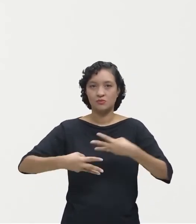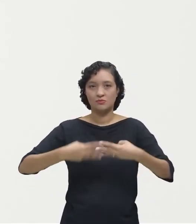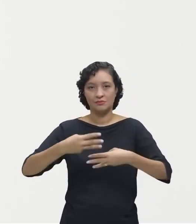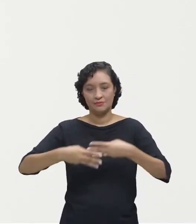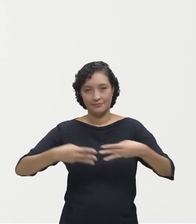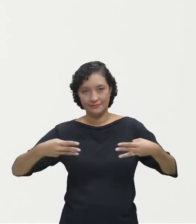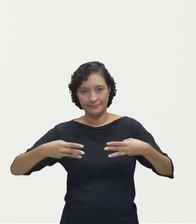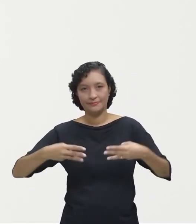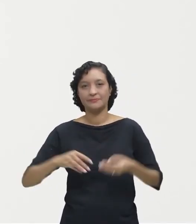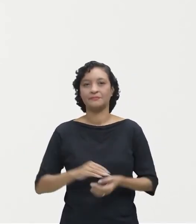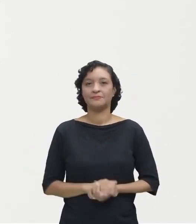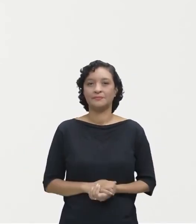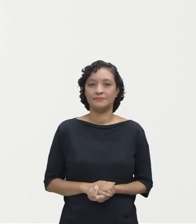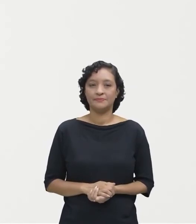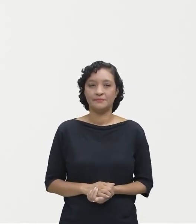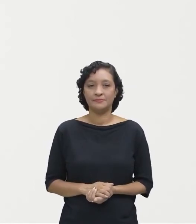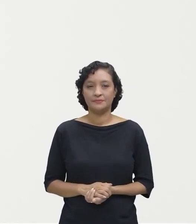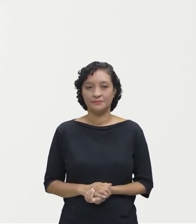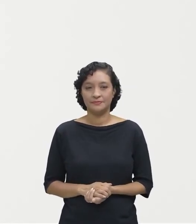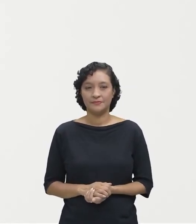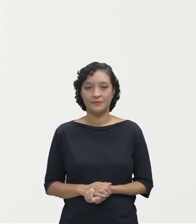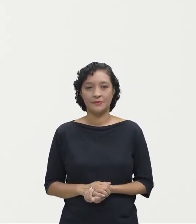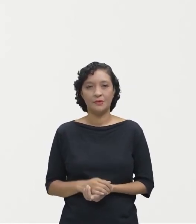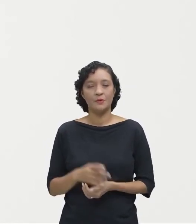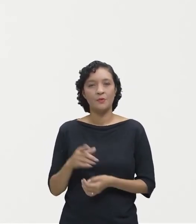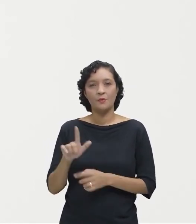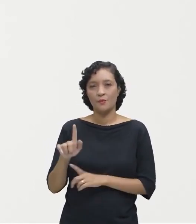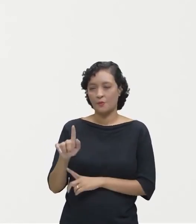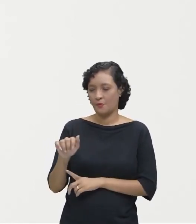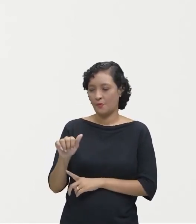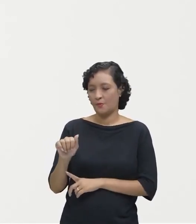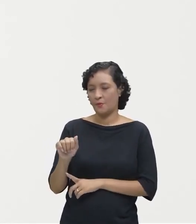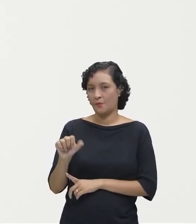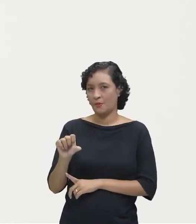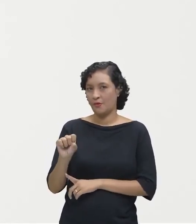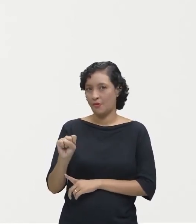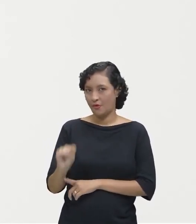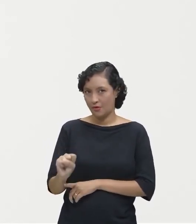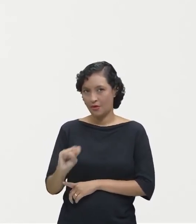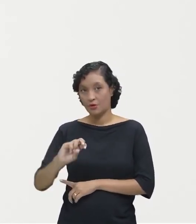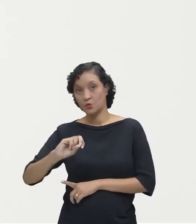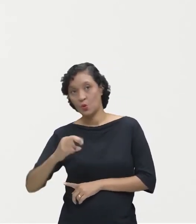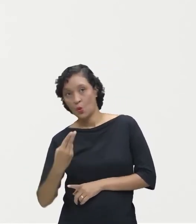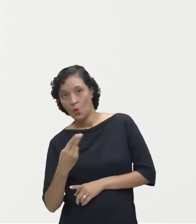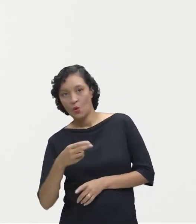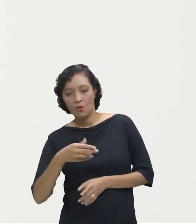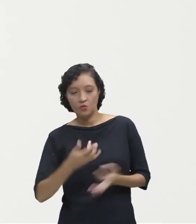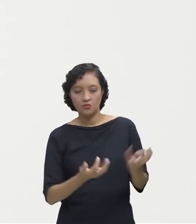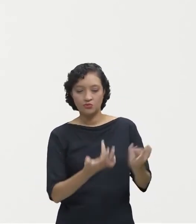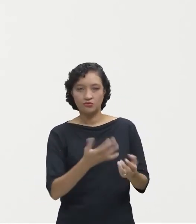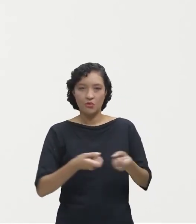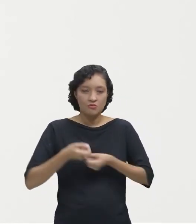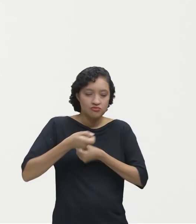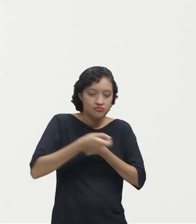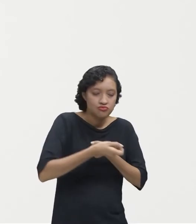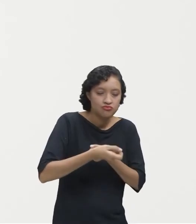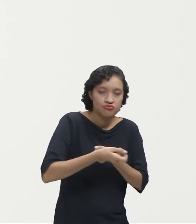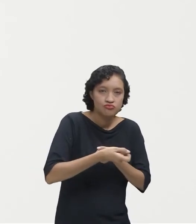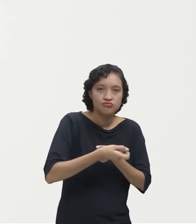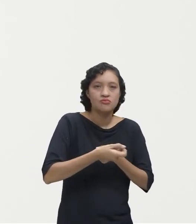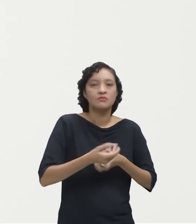macarrão, a botija de gás ou um extintor são